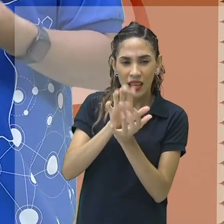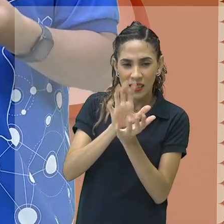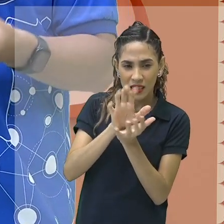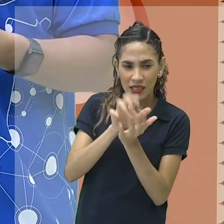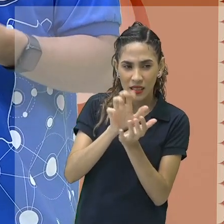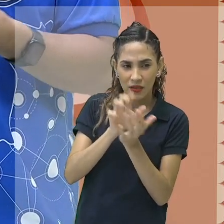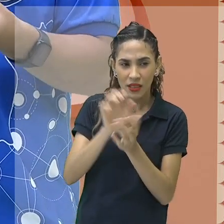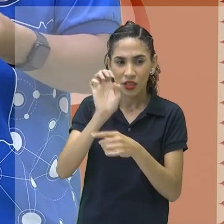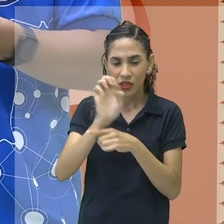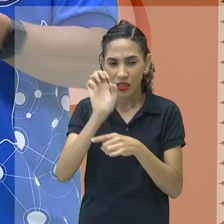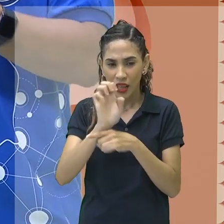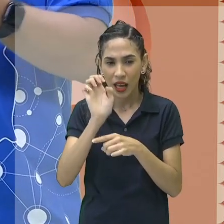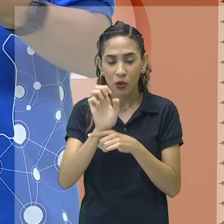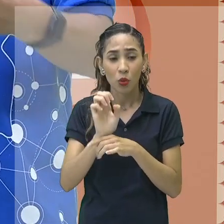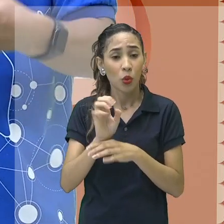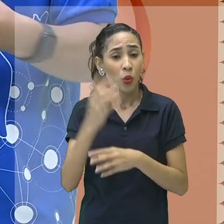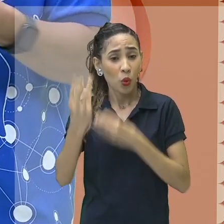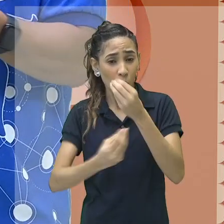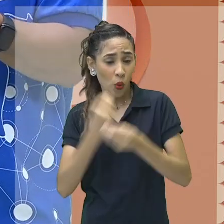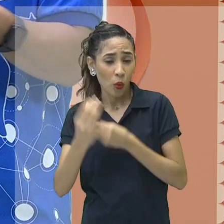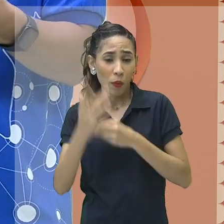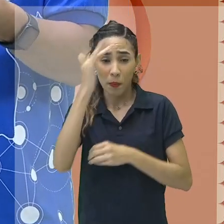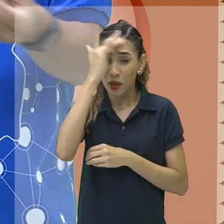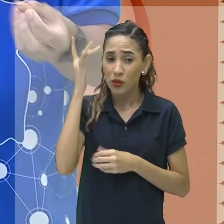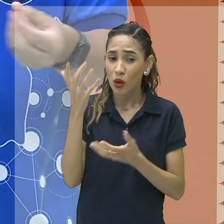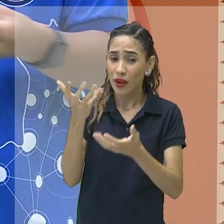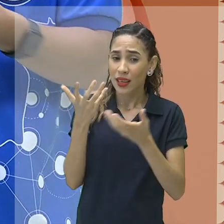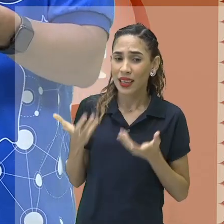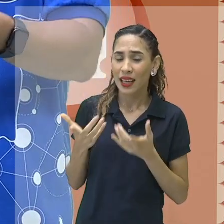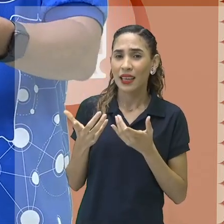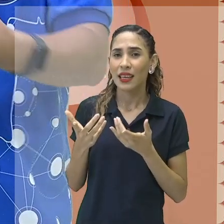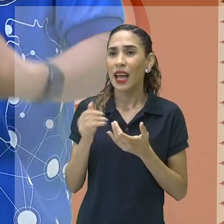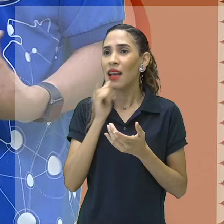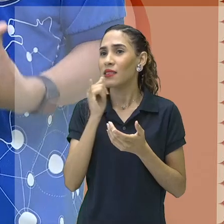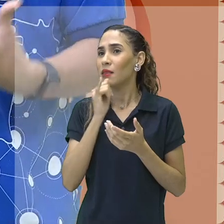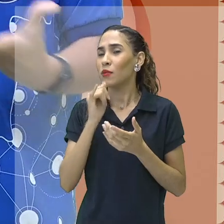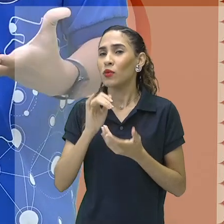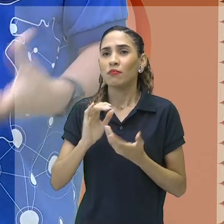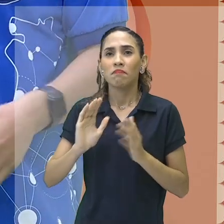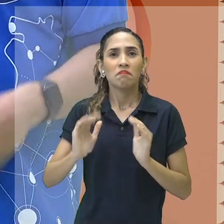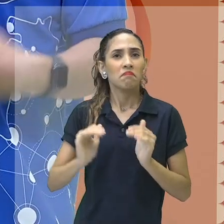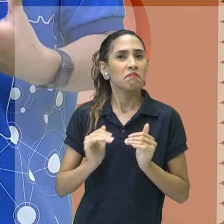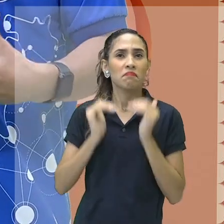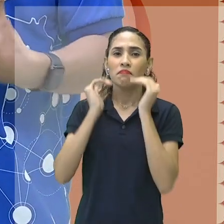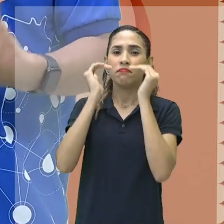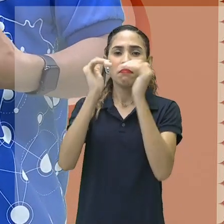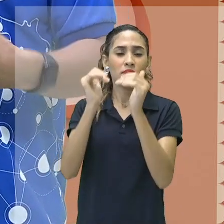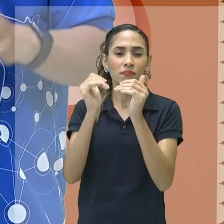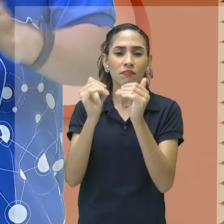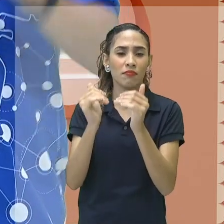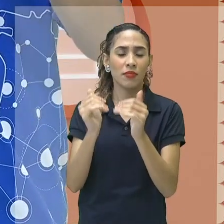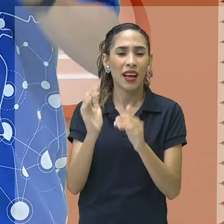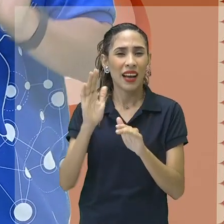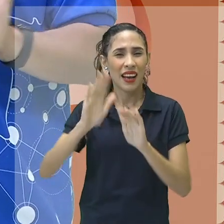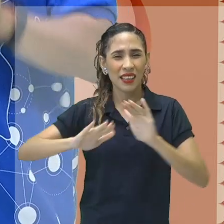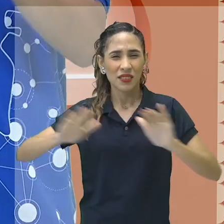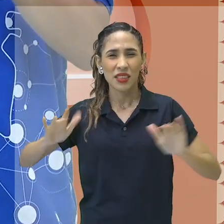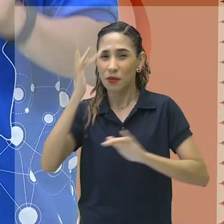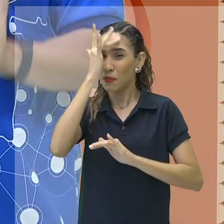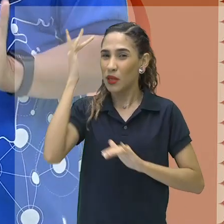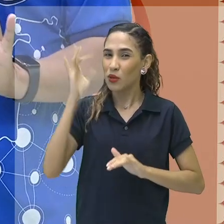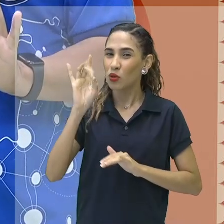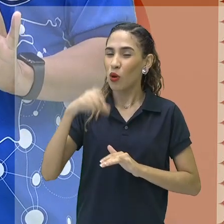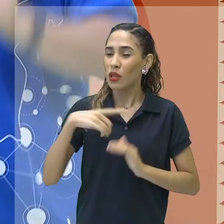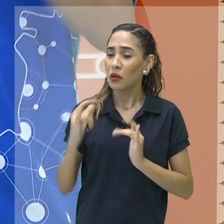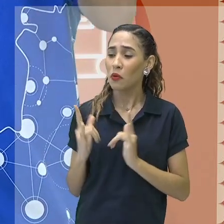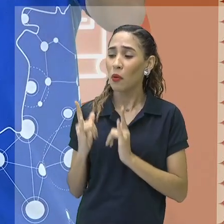questão, né, do como que as pessoas, né, querem sempre ser melhores, querem sempre ali se impor. Às vezes uma pessoa que só tem um apartamento